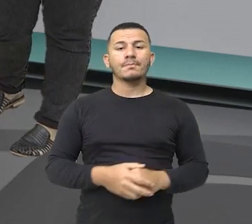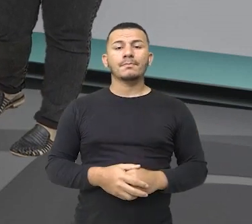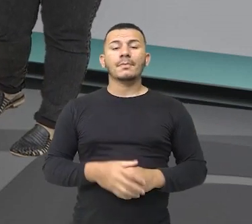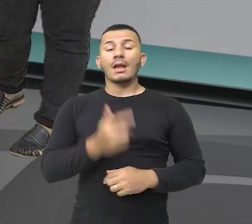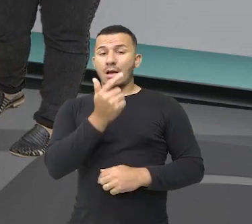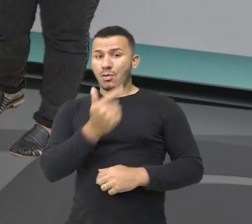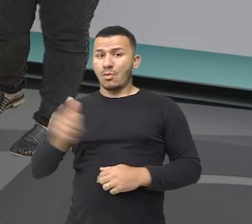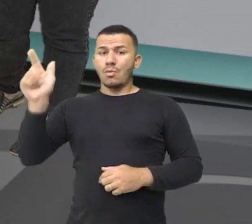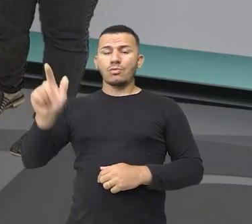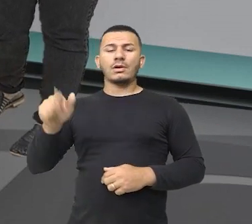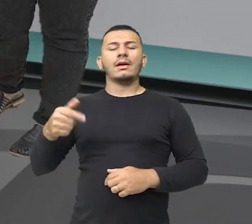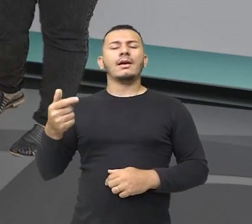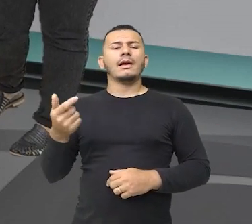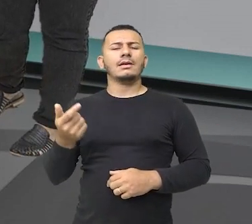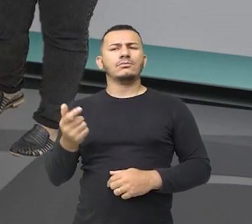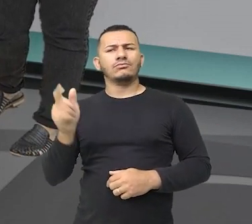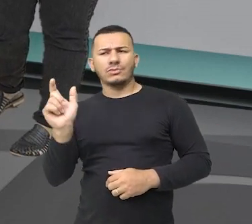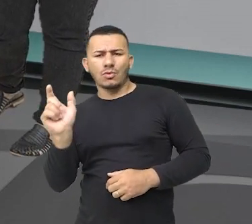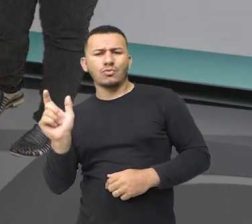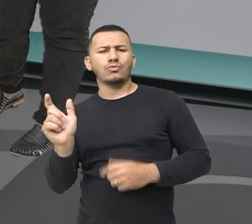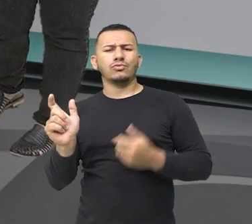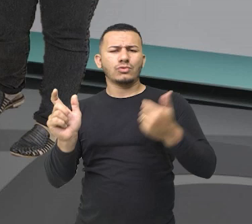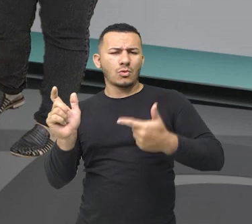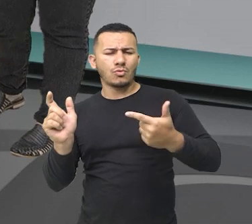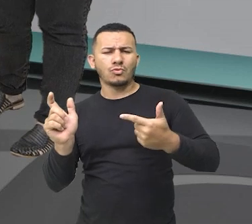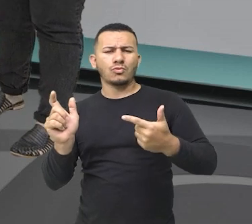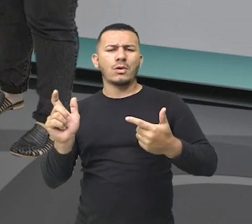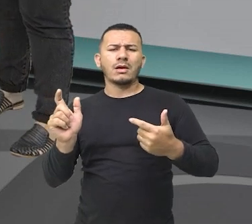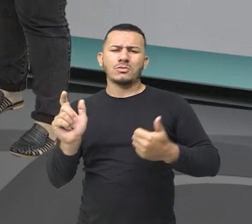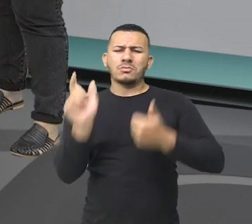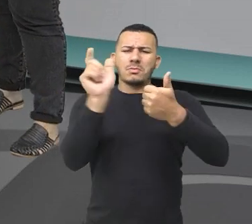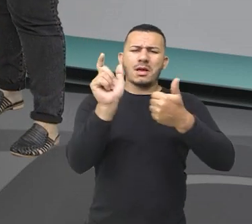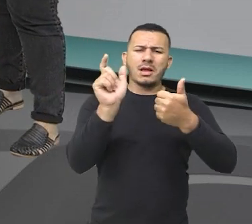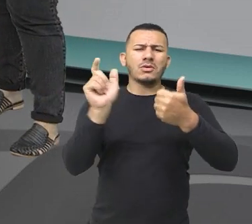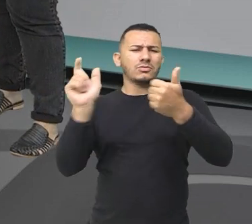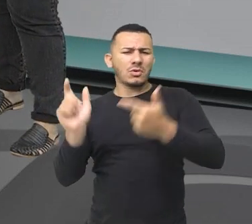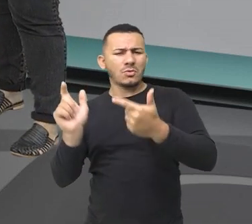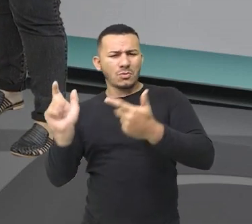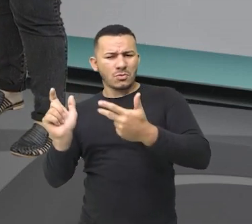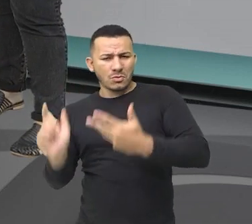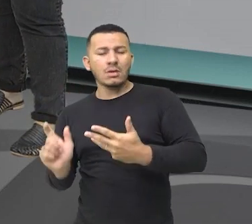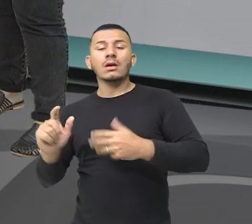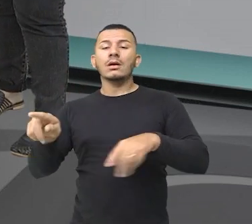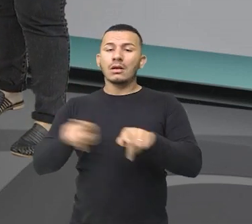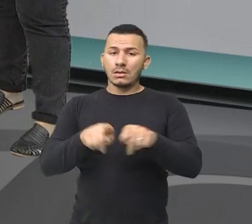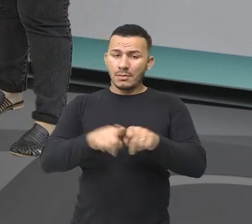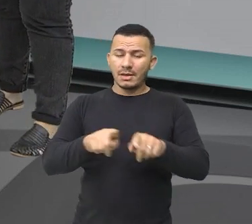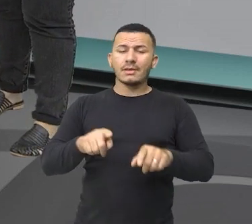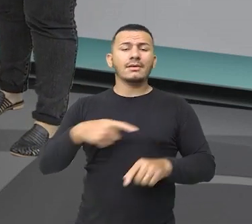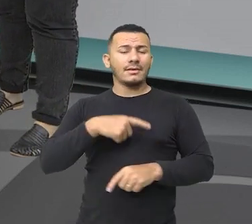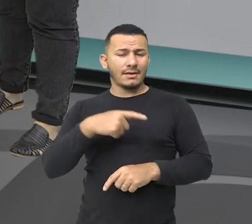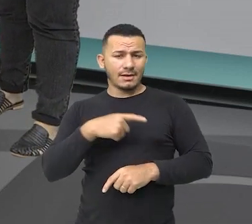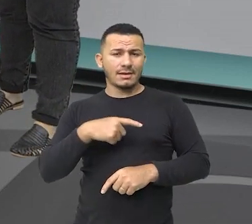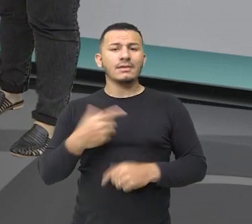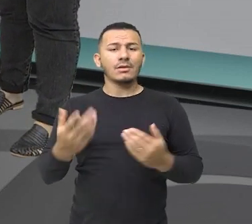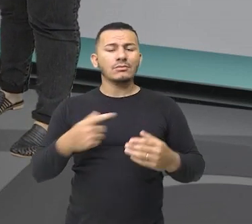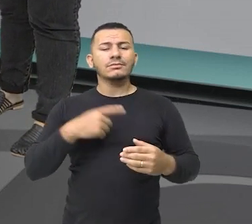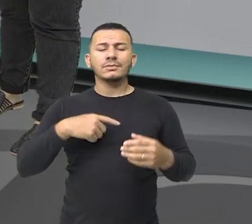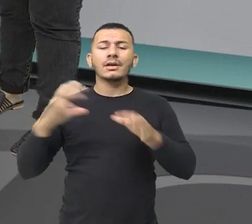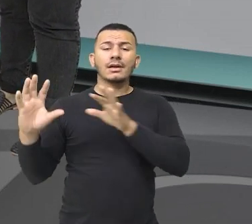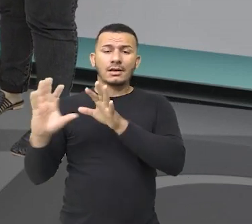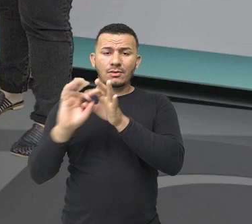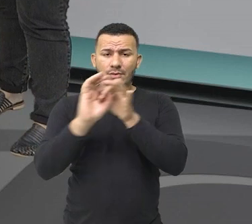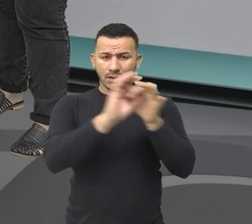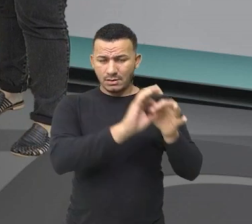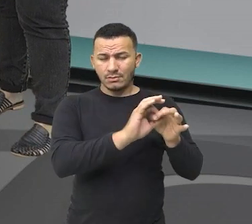segundo lugar de importância e assim por diante. Ok, pessoal? Então, a gente já sabe como utilizar essa conexão.